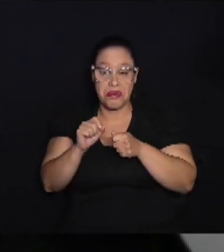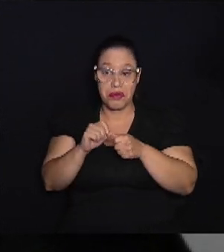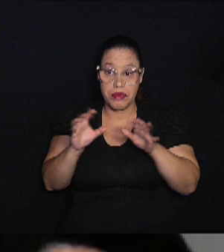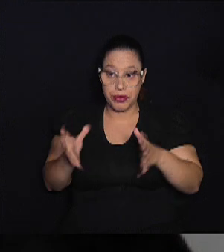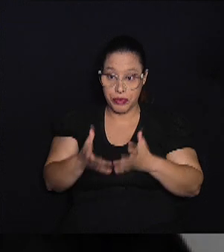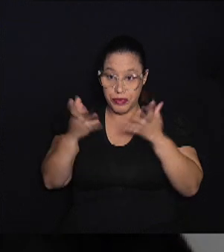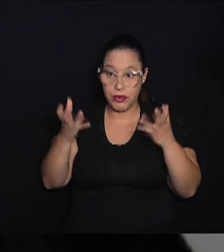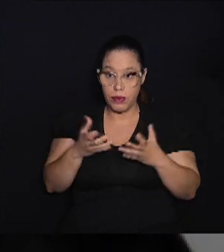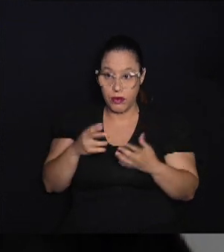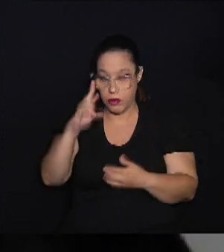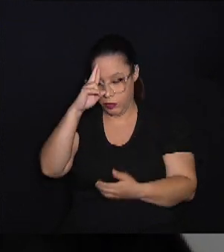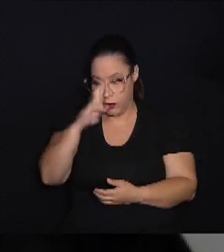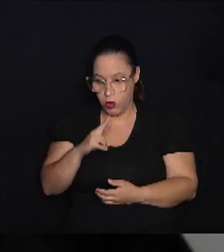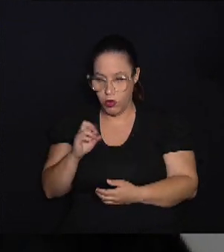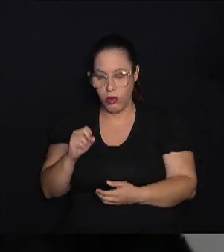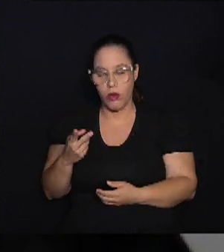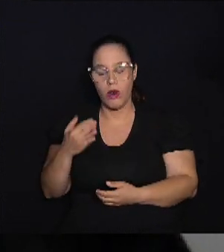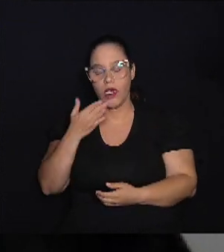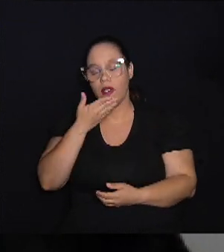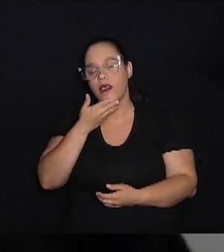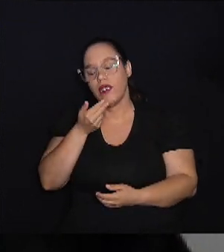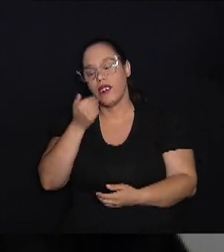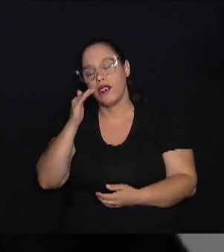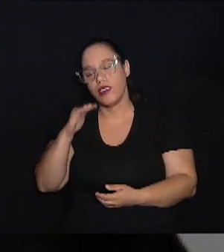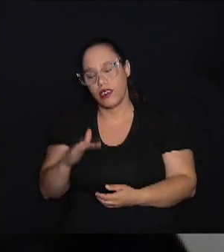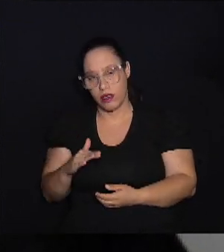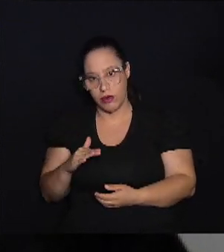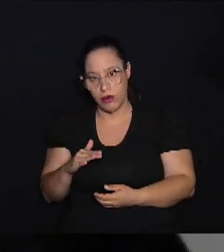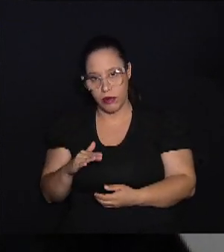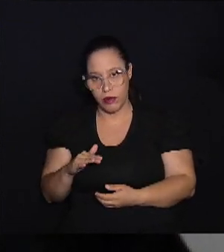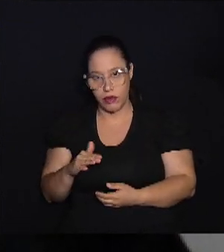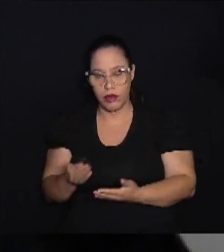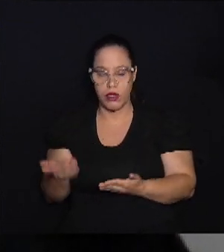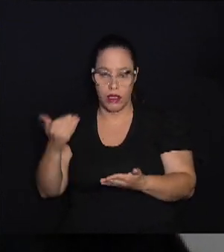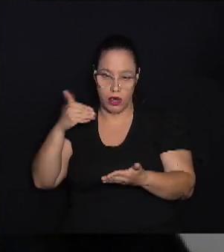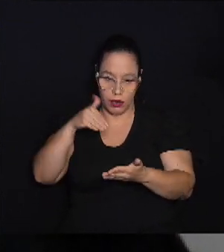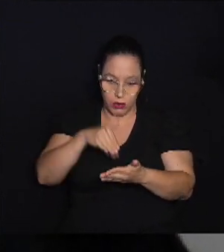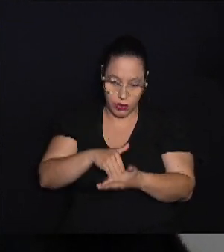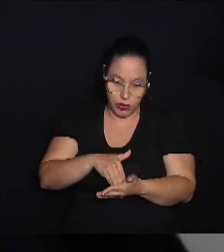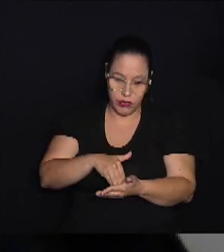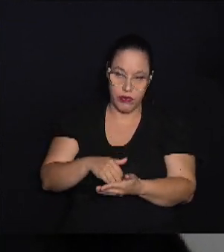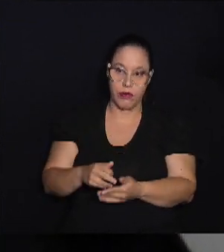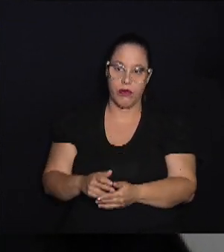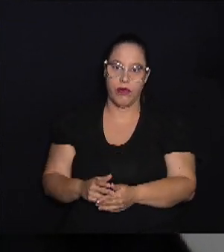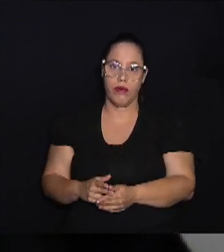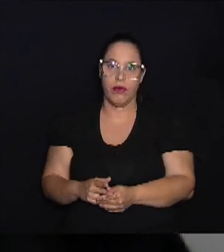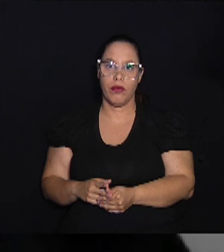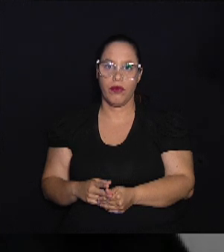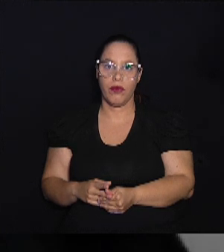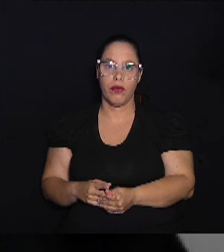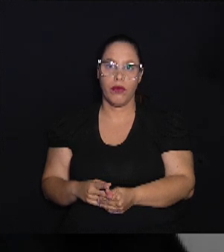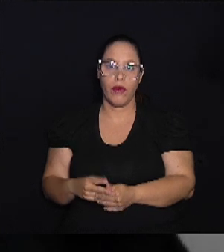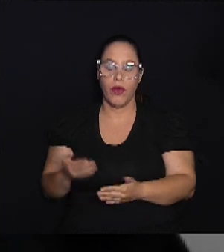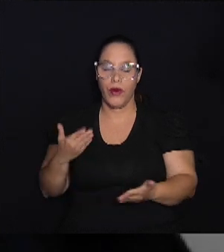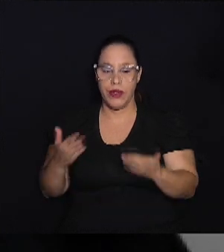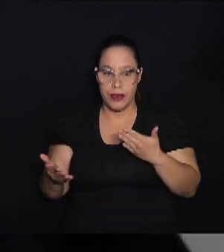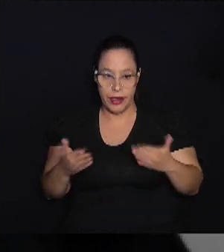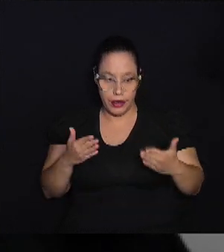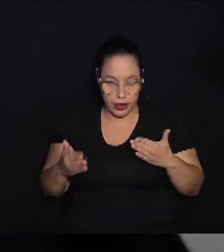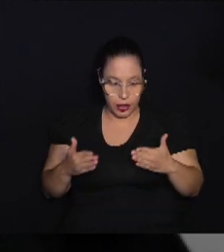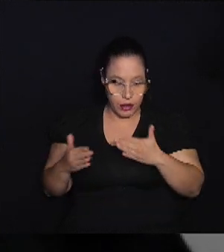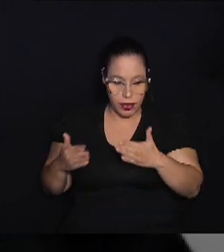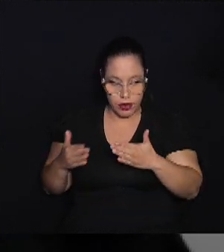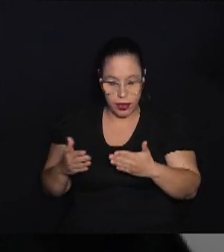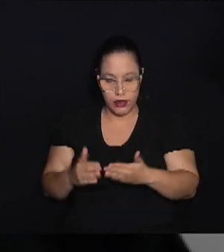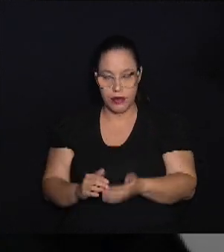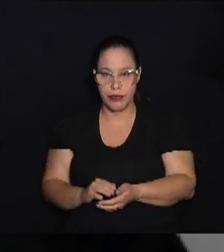no almoço, no jantar, é muito importante que eles estejam presentes, que essa salada tenha uma boa variedade para que possa